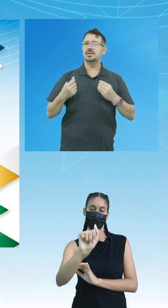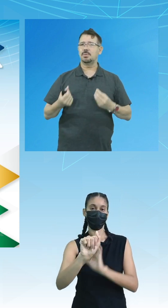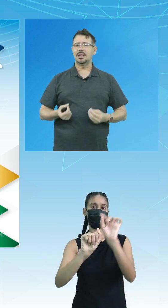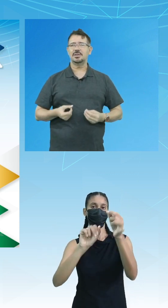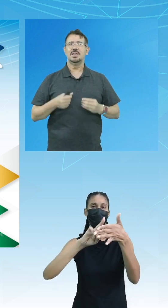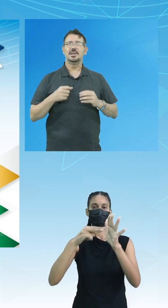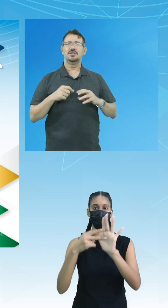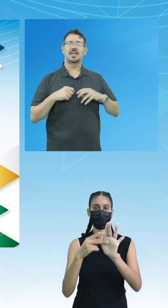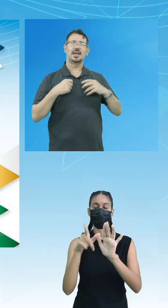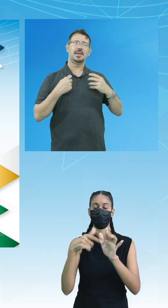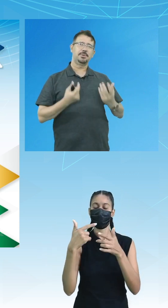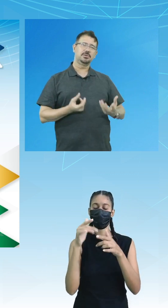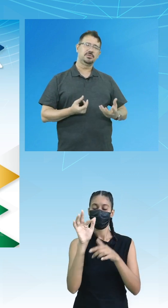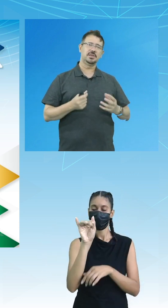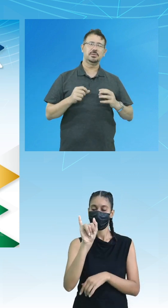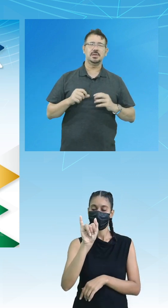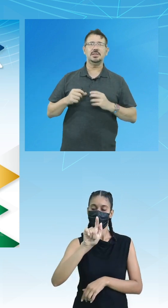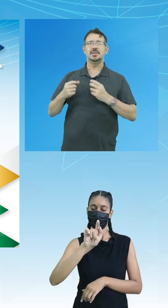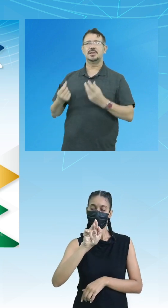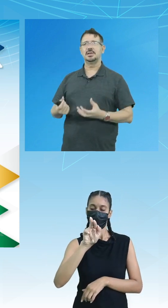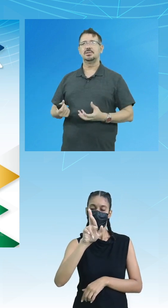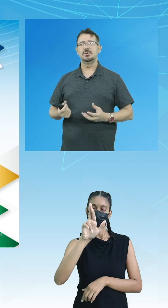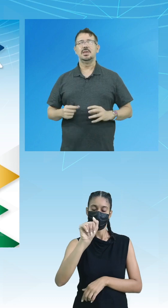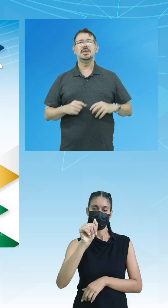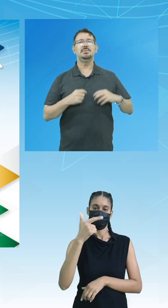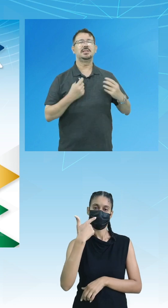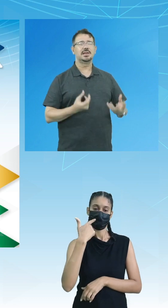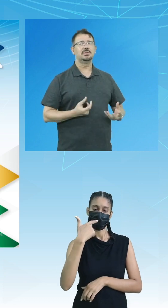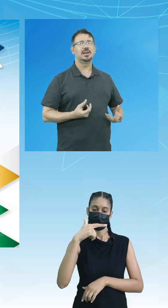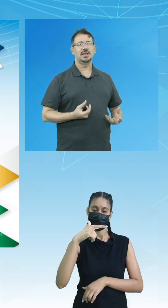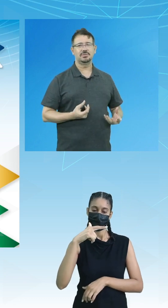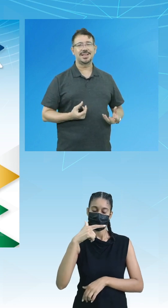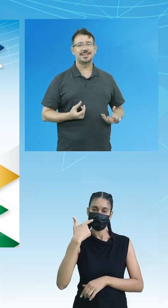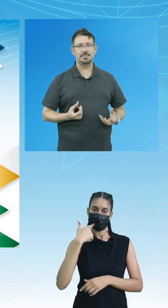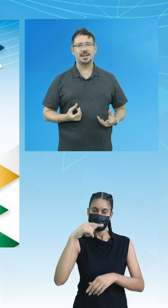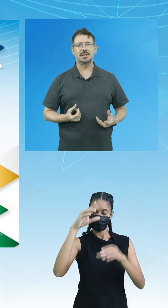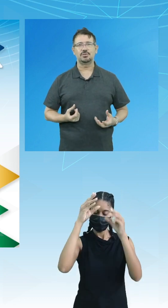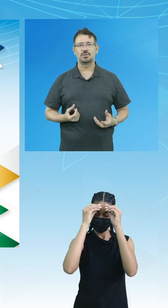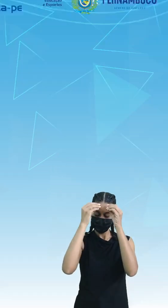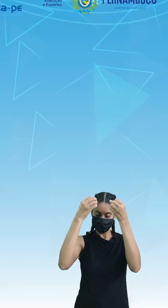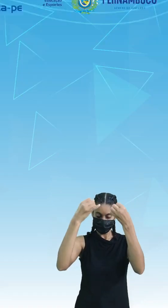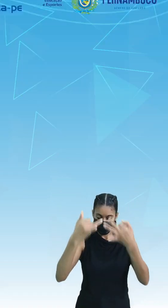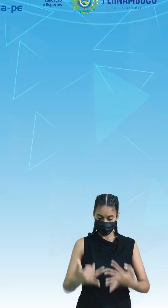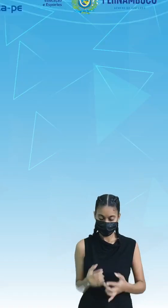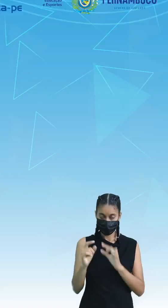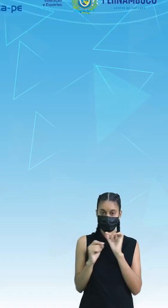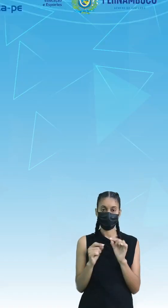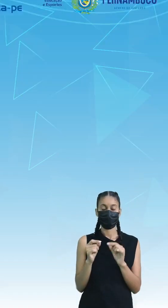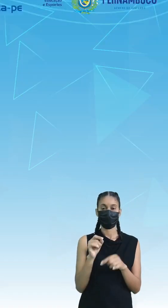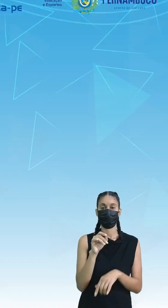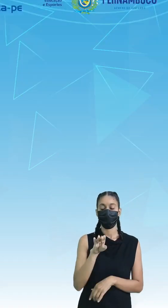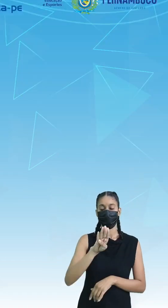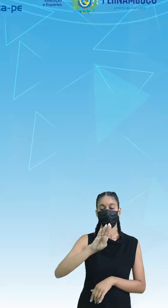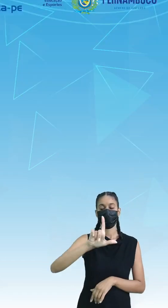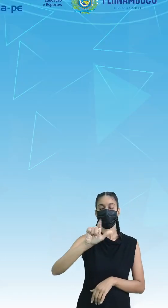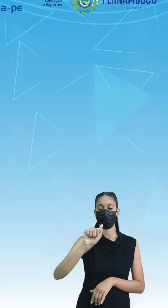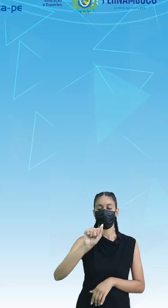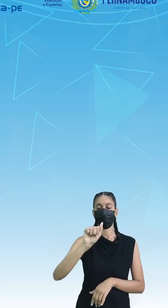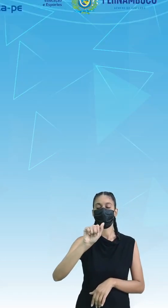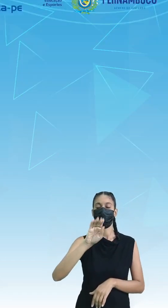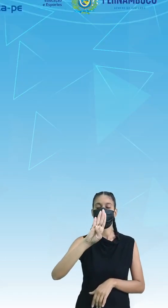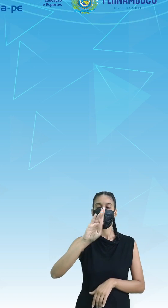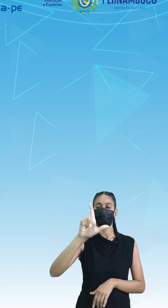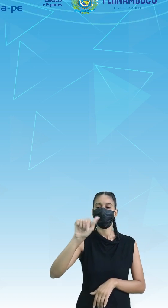figura de linguagem que está reproduzindo, indicando, imitando, aliás, um determinado som. Esse blá, blá, blá, blá